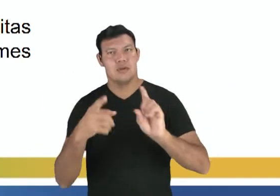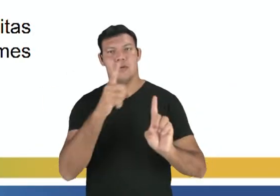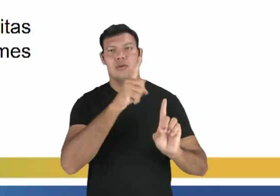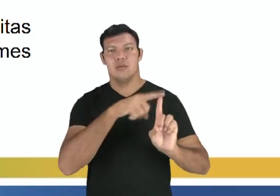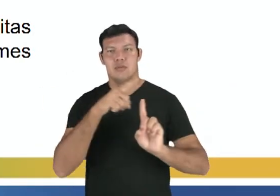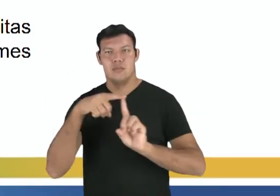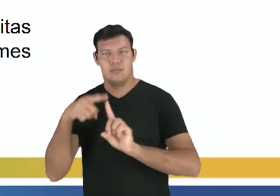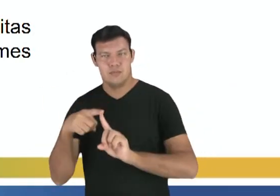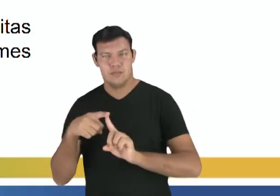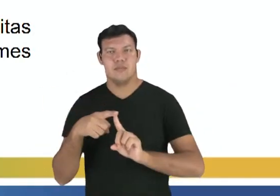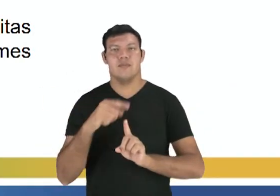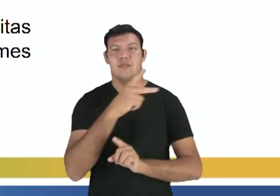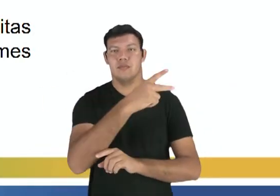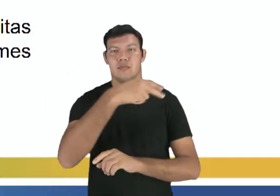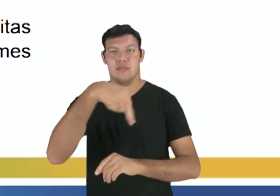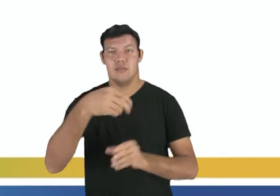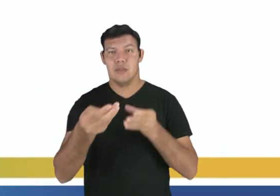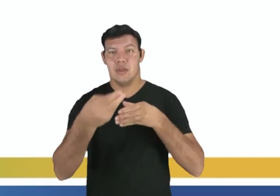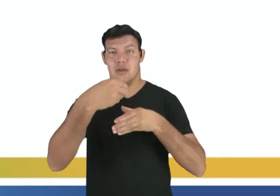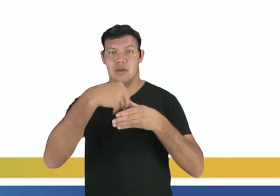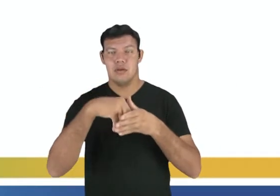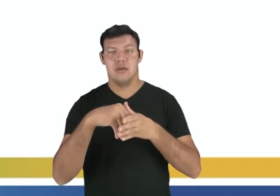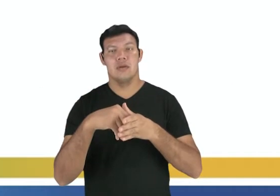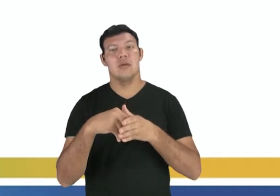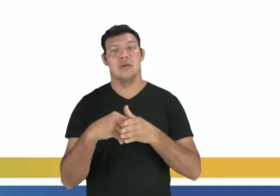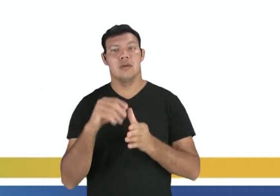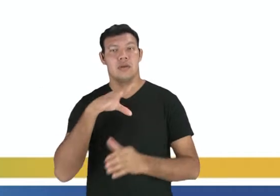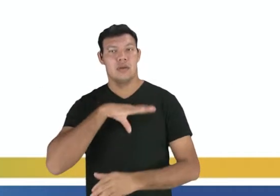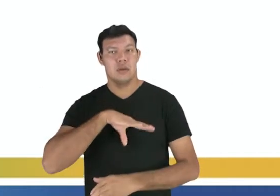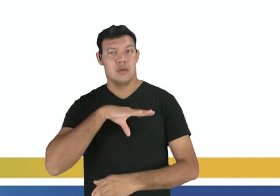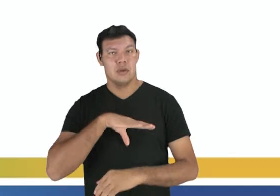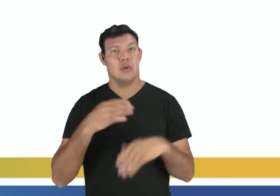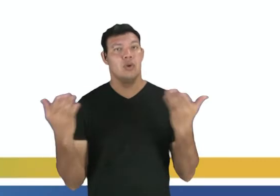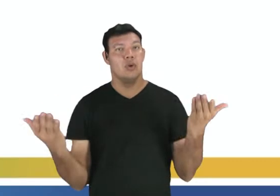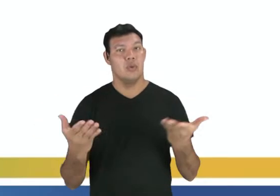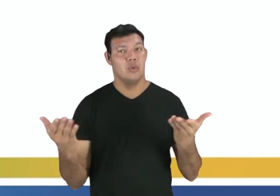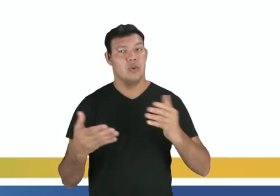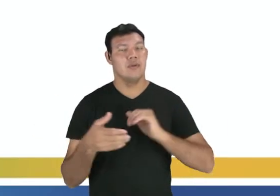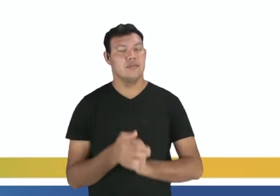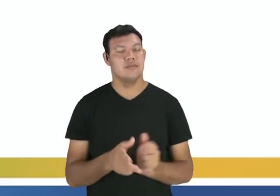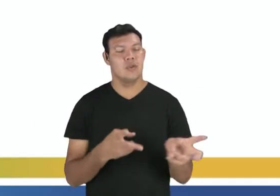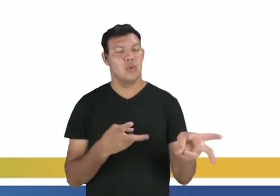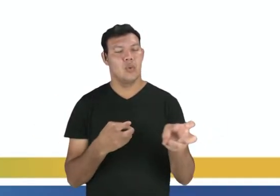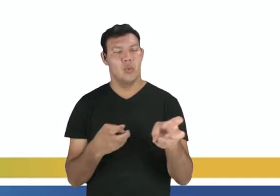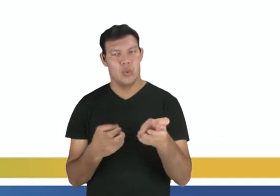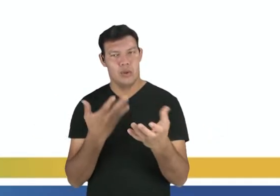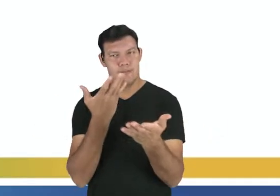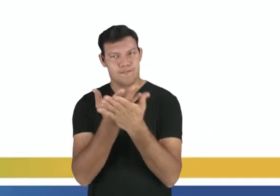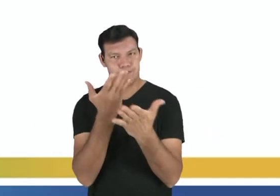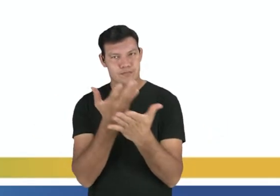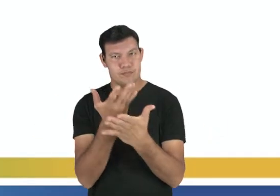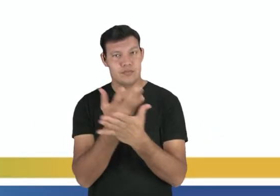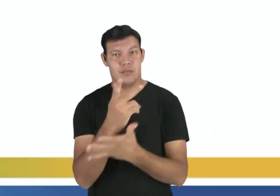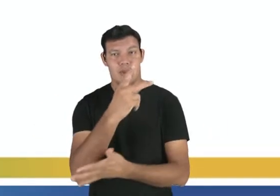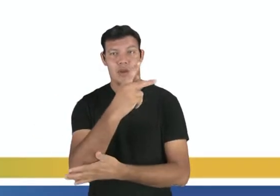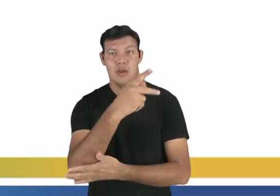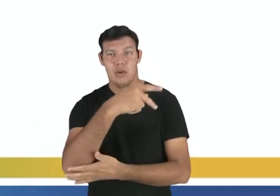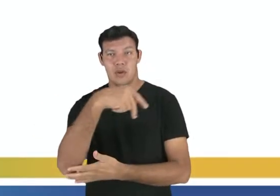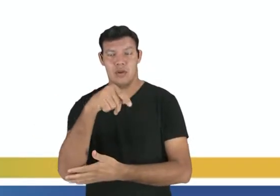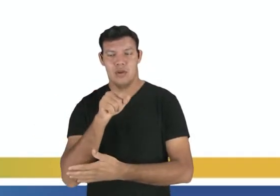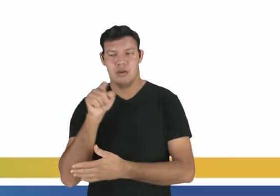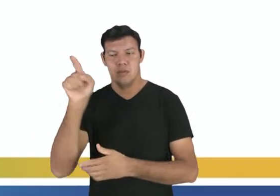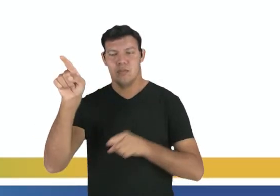de pronomes existentes na língua portuguesa. Hoje, gente, nós vamos explorar os pronomes